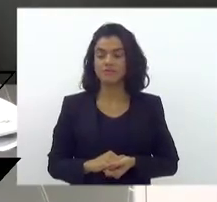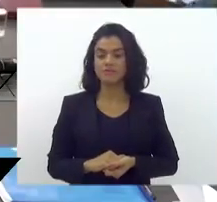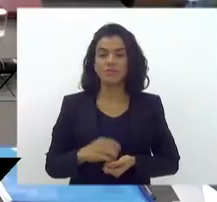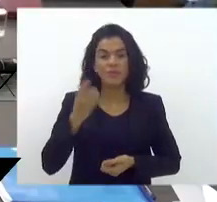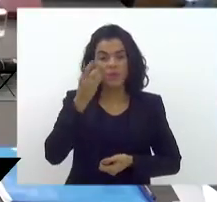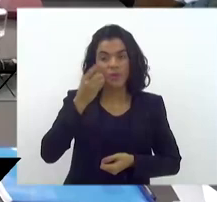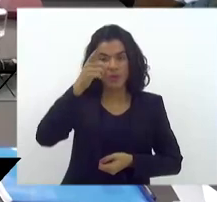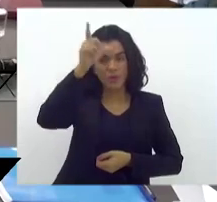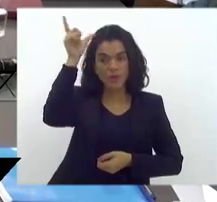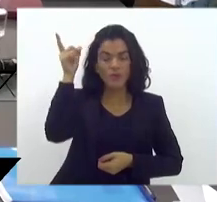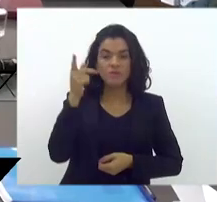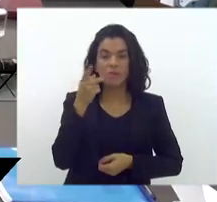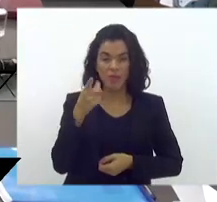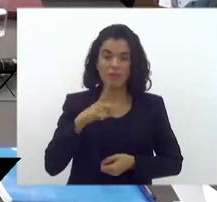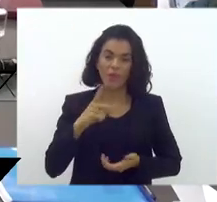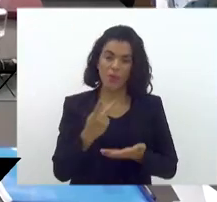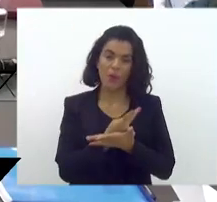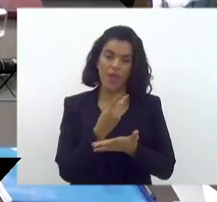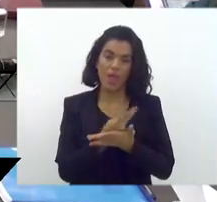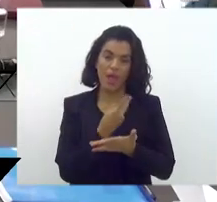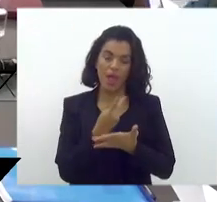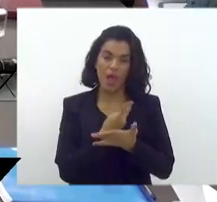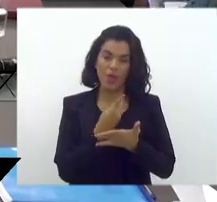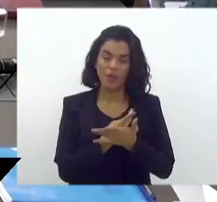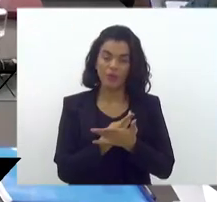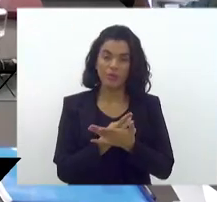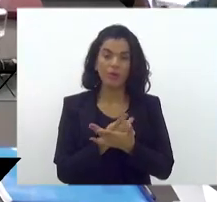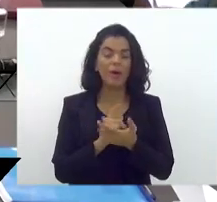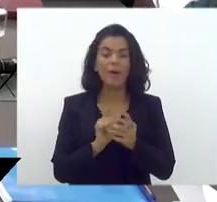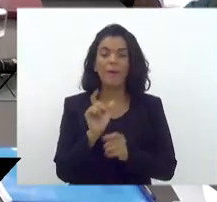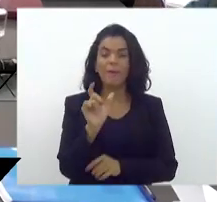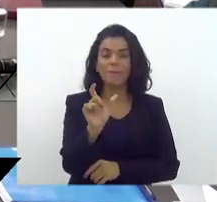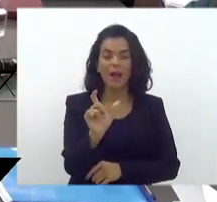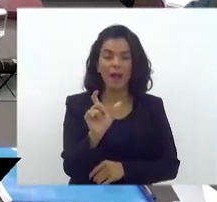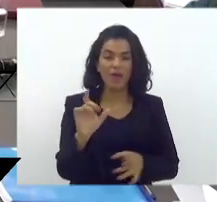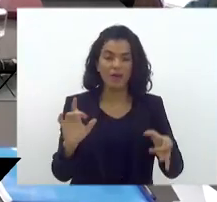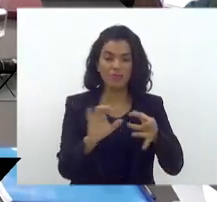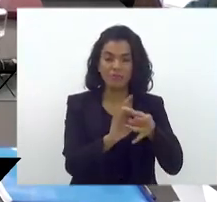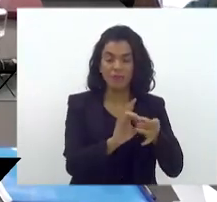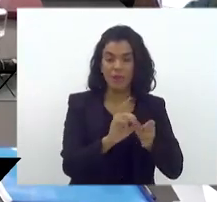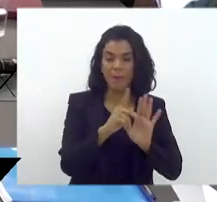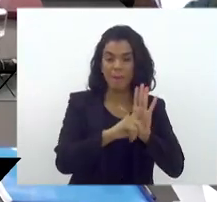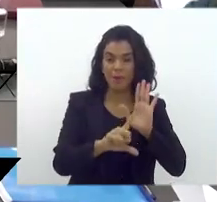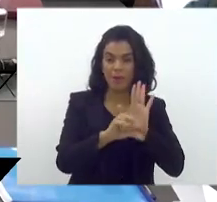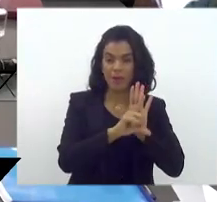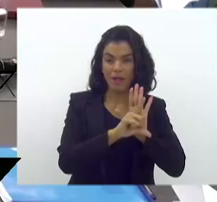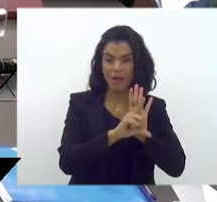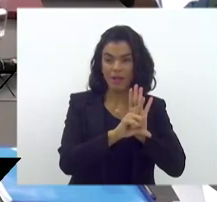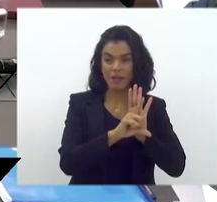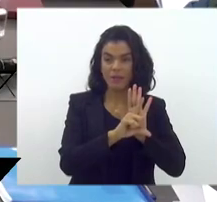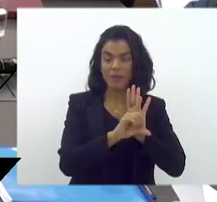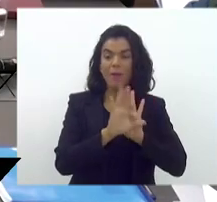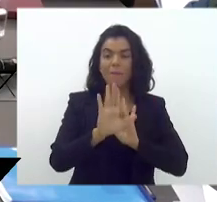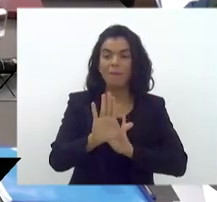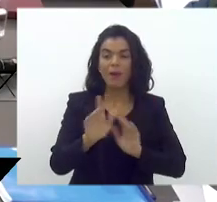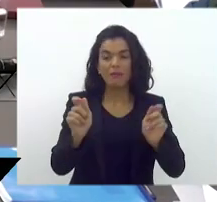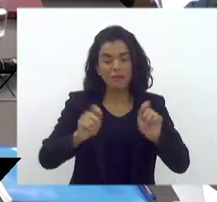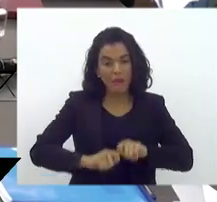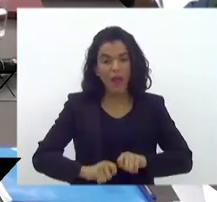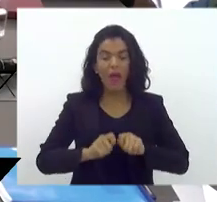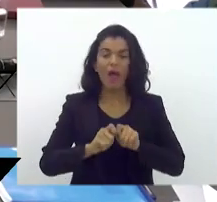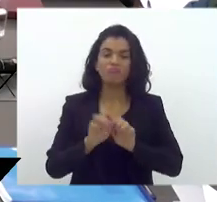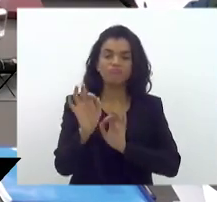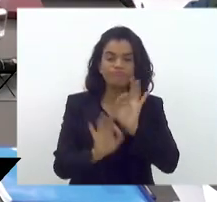Deputado Luiz Paulo, há um erro aqui da menção que a gente faz ao outro PL, mas eu acho que a gente pode, em conjunto aqui, elaborar